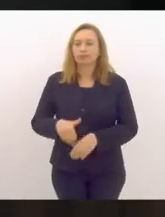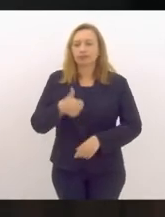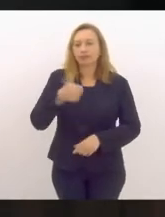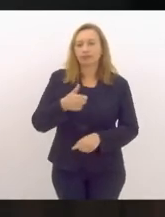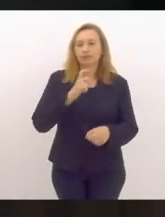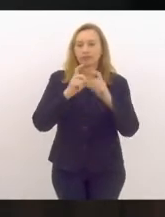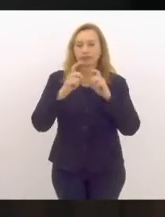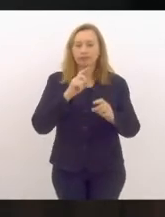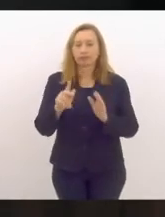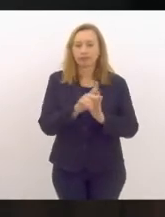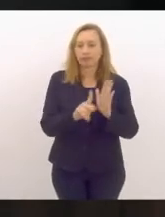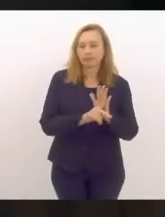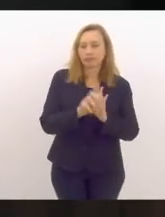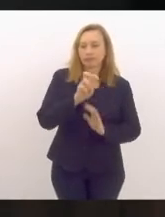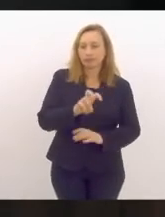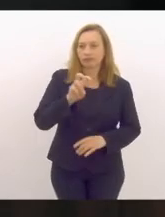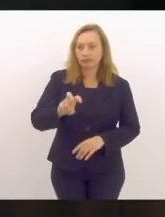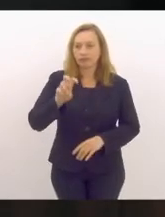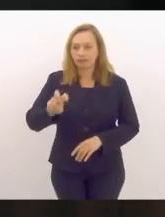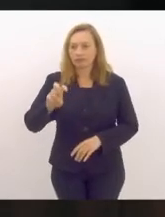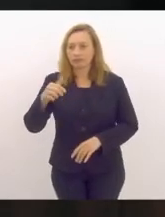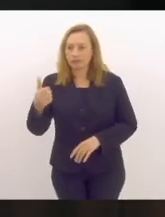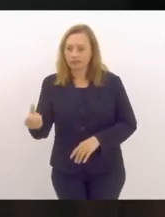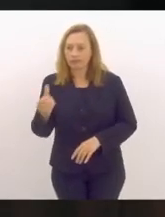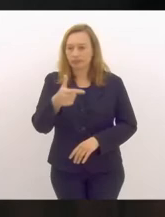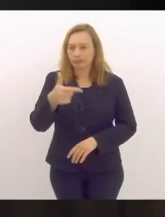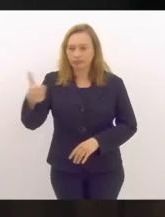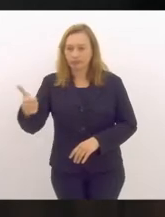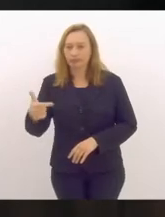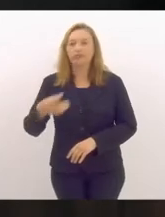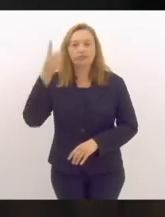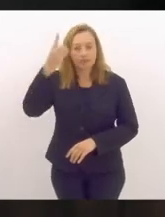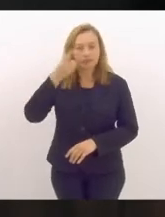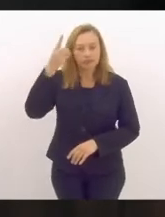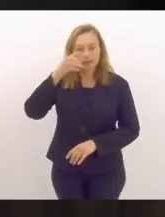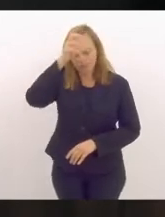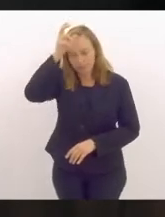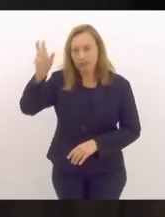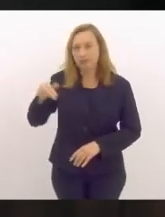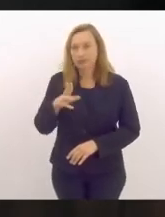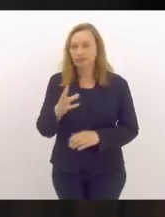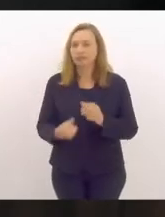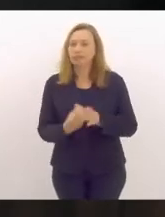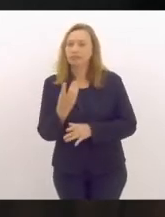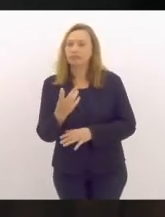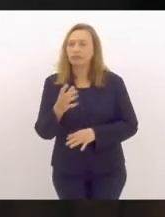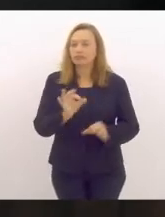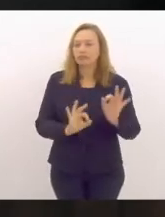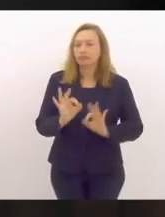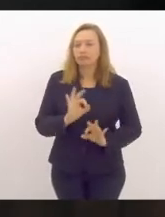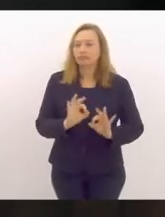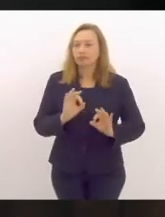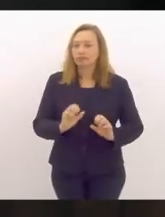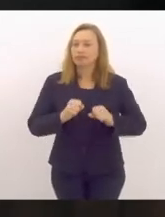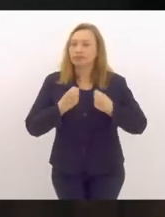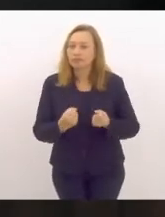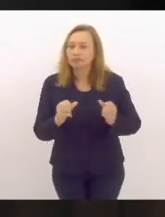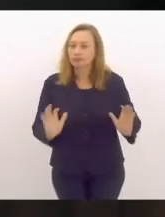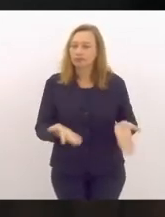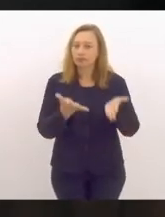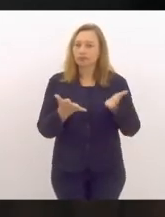primeira discussão, projeto de lei 5556 de 22, de autoria da deputada Tia Ju, que cria o Programa Estadual de Defesa e incentiva